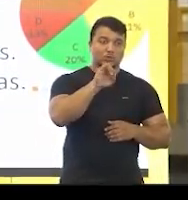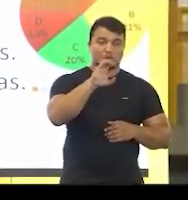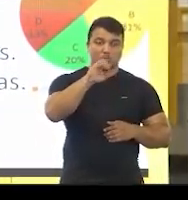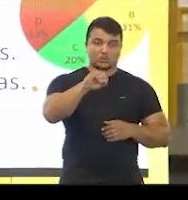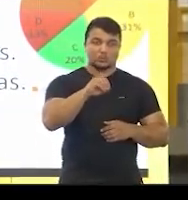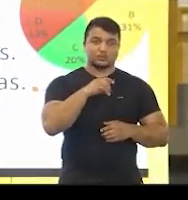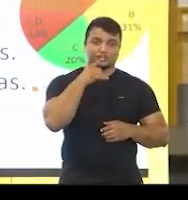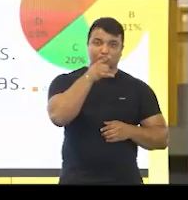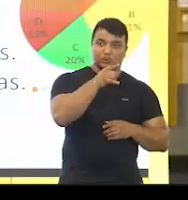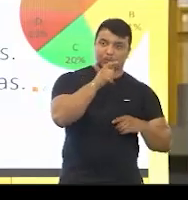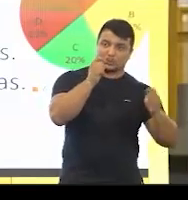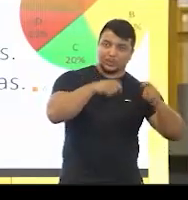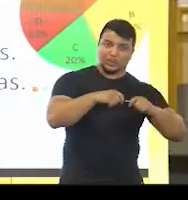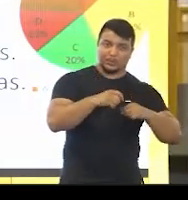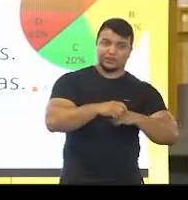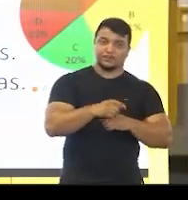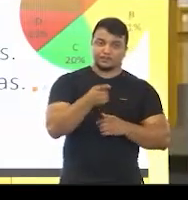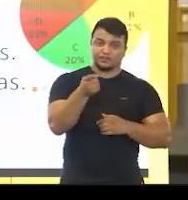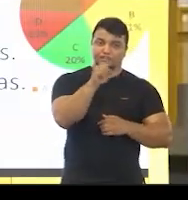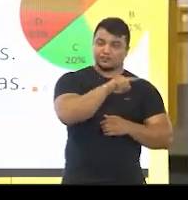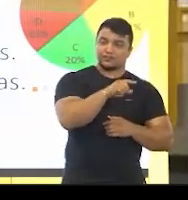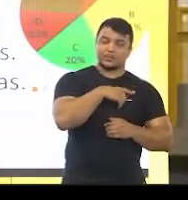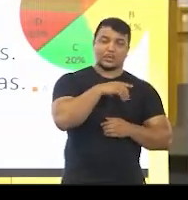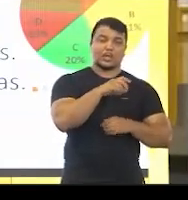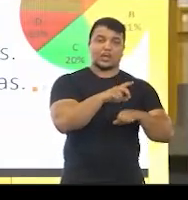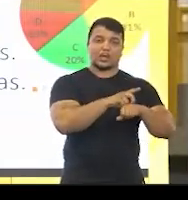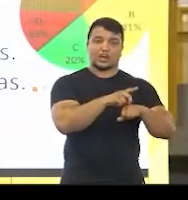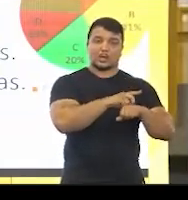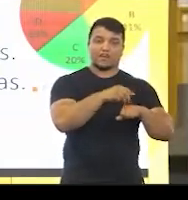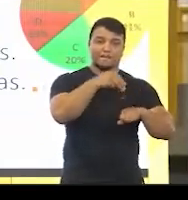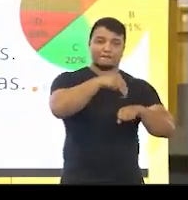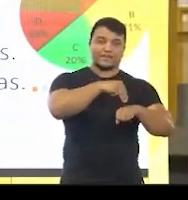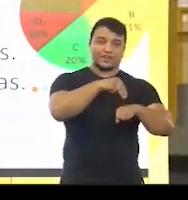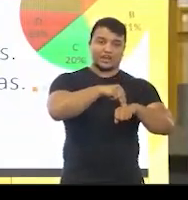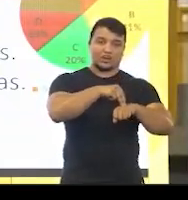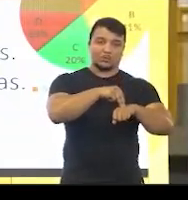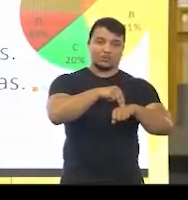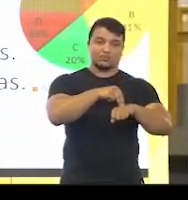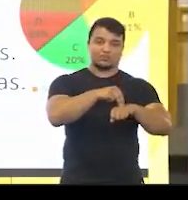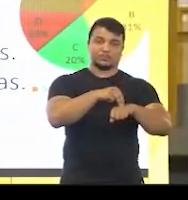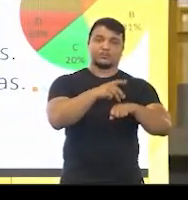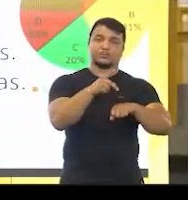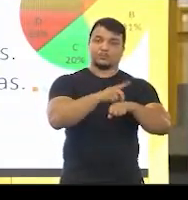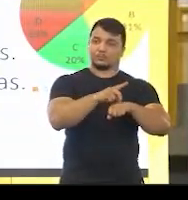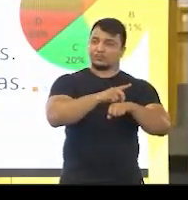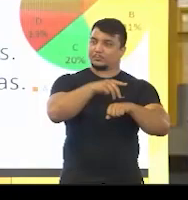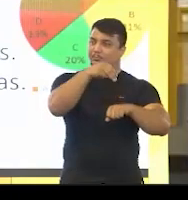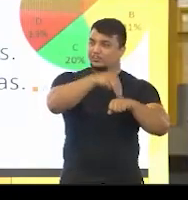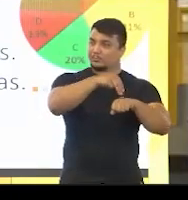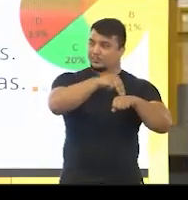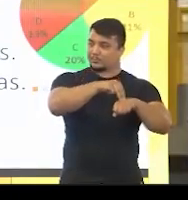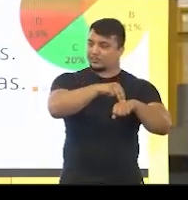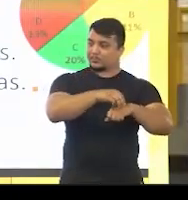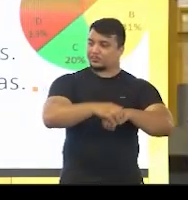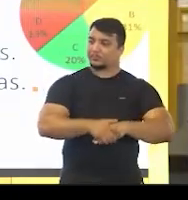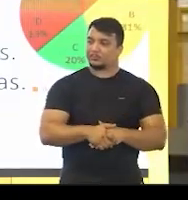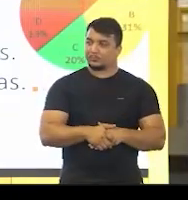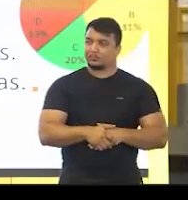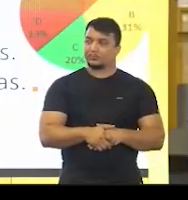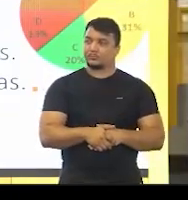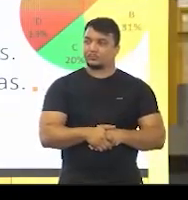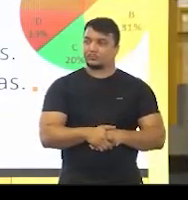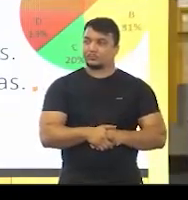Paleozoico, 2 pontos. Carvão mineral. Paleozoico, 2 pontos, carvão mineral.